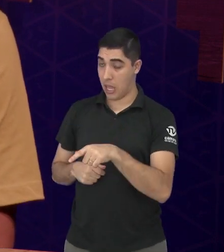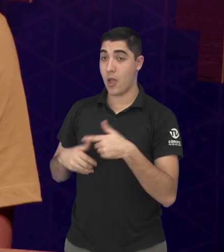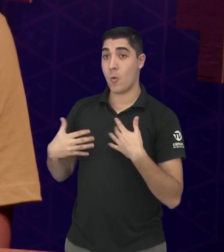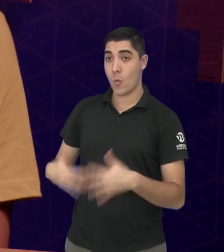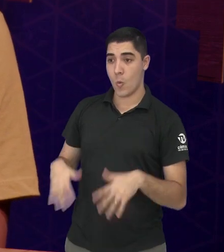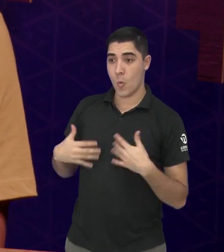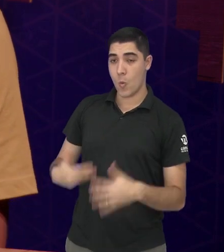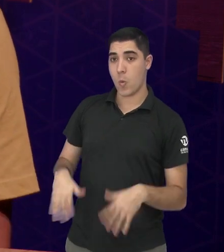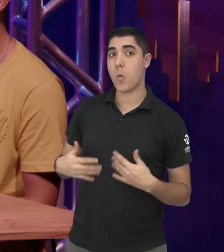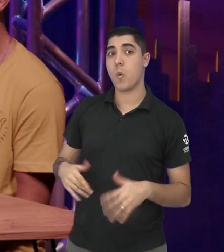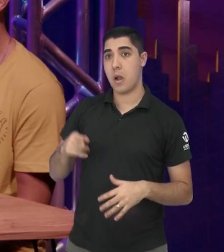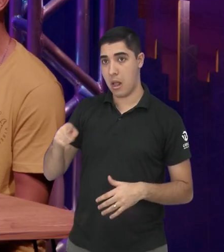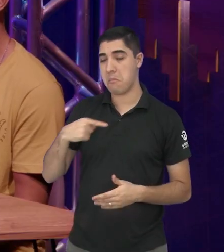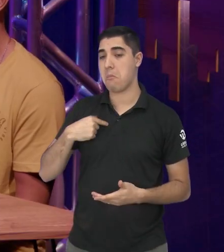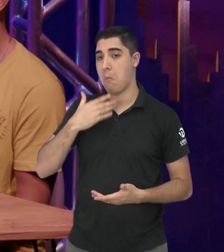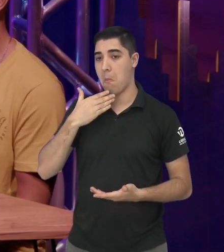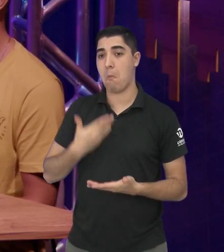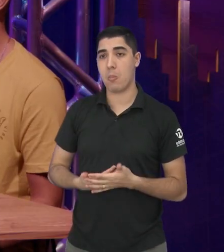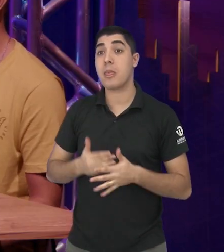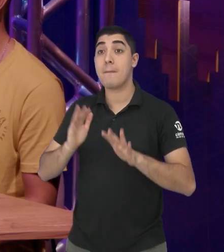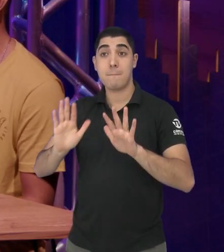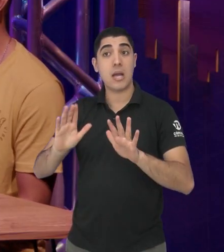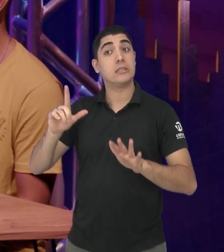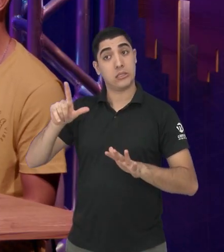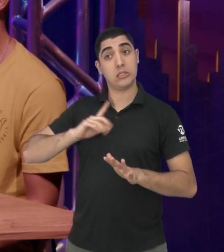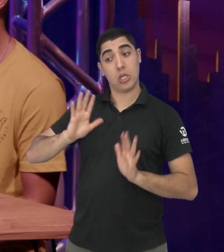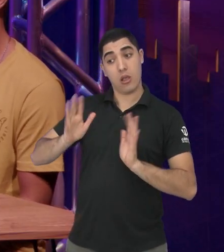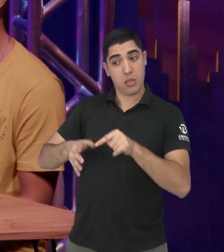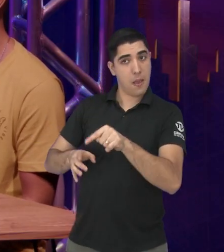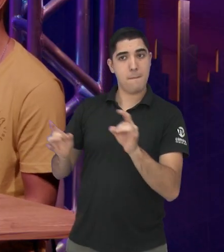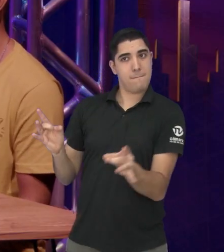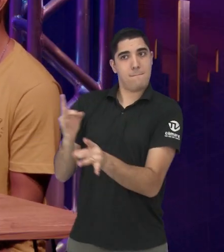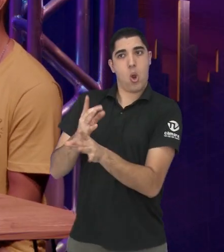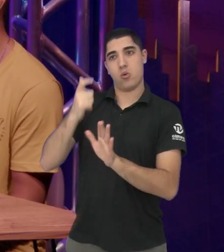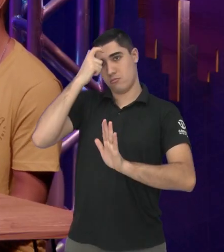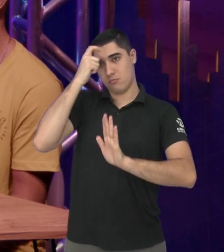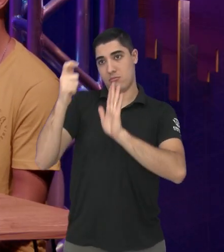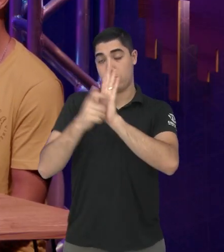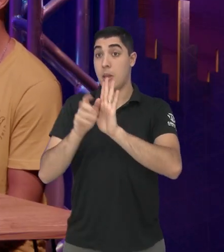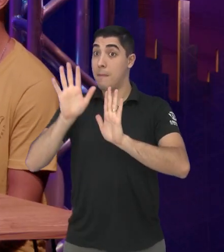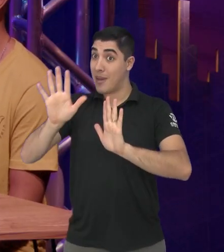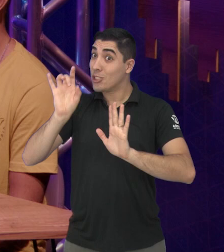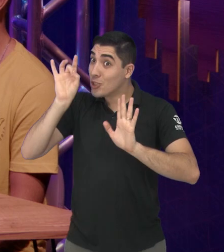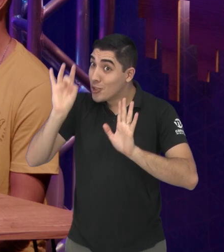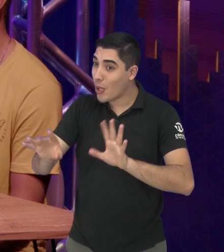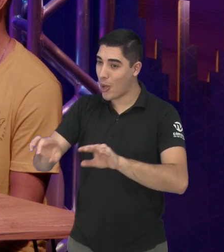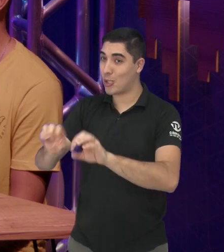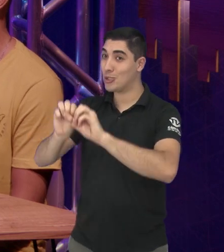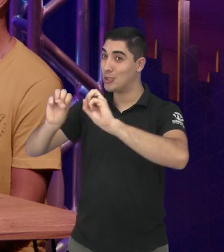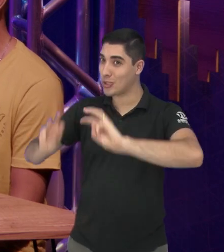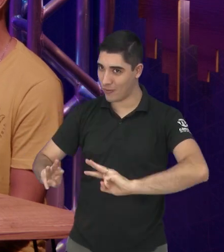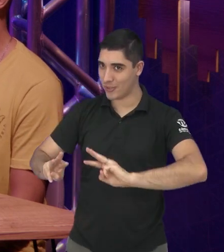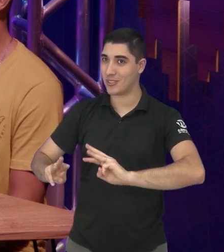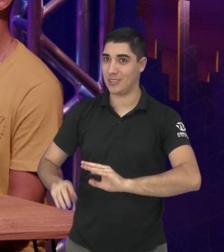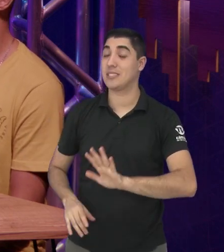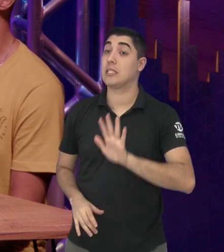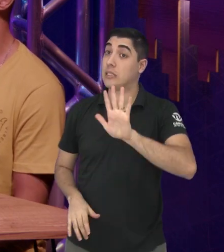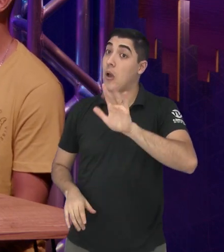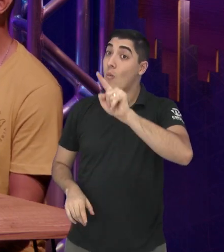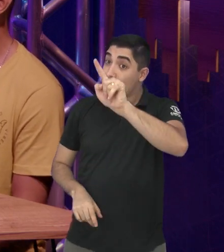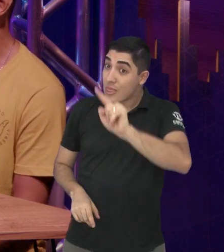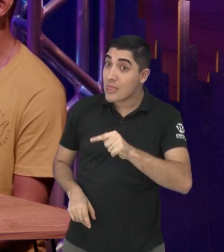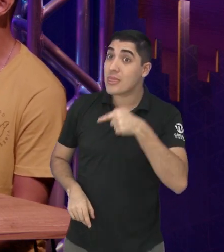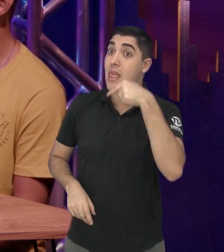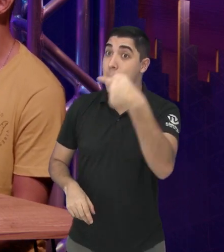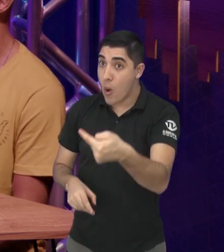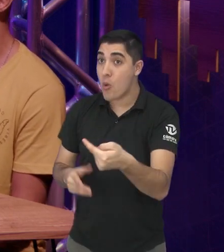bizarro, assim. Mas a gente tem essas inteligências artificiais em sistemas. Mas um